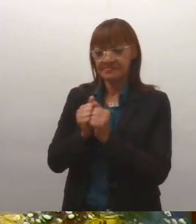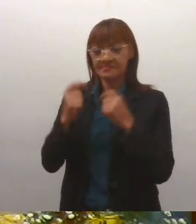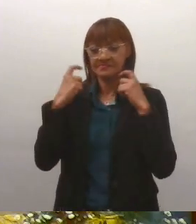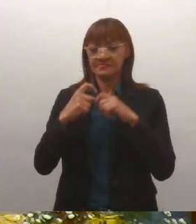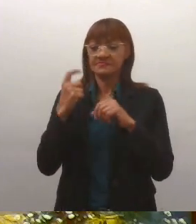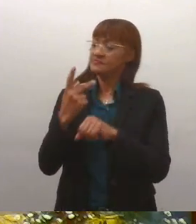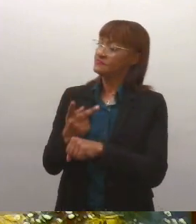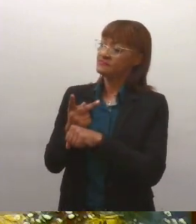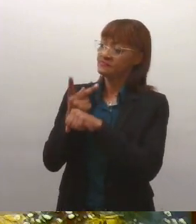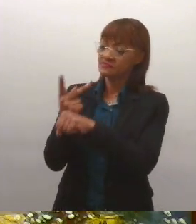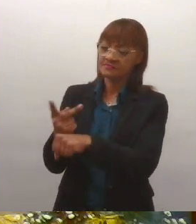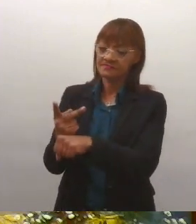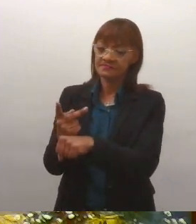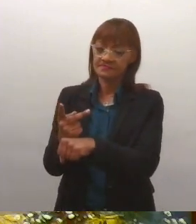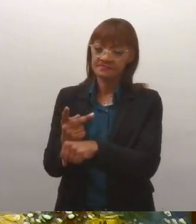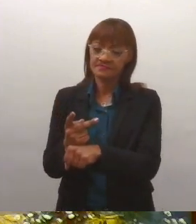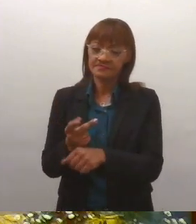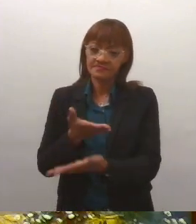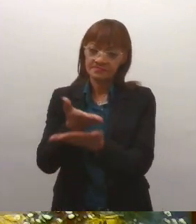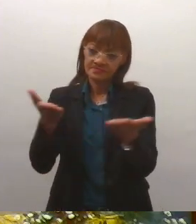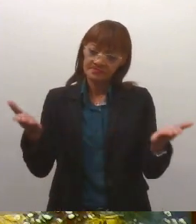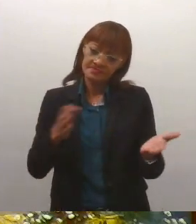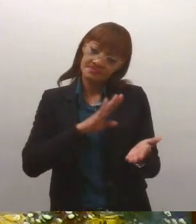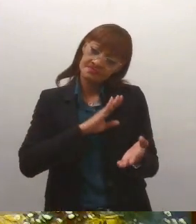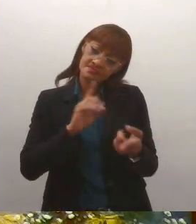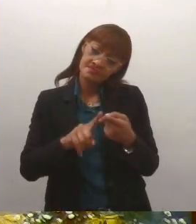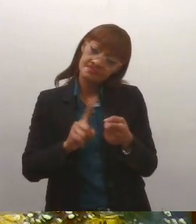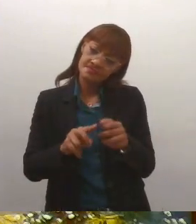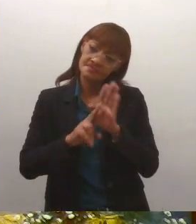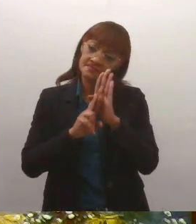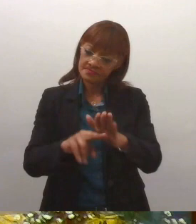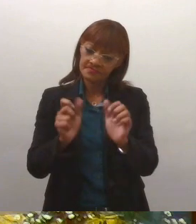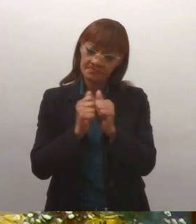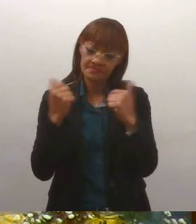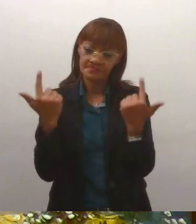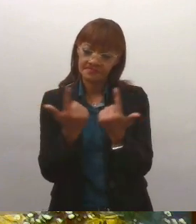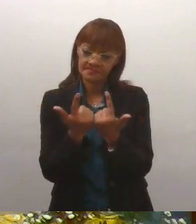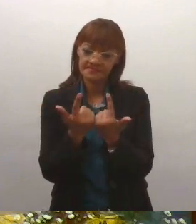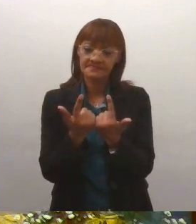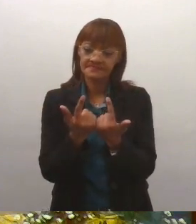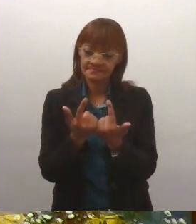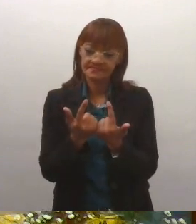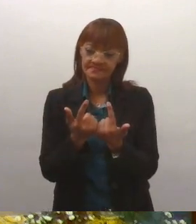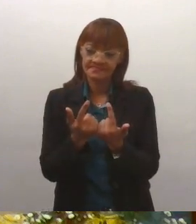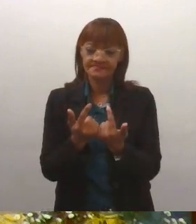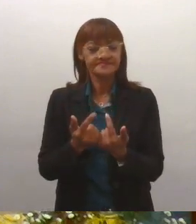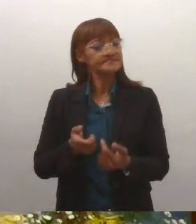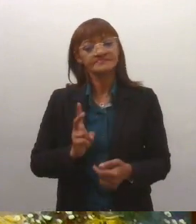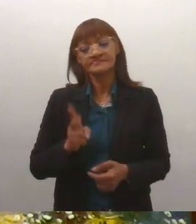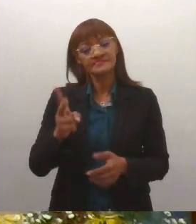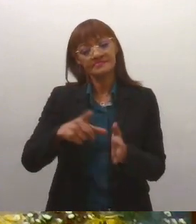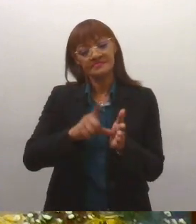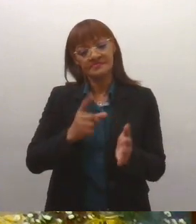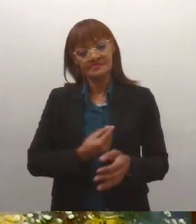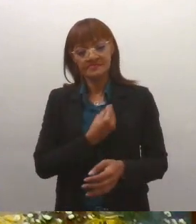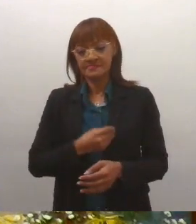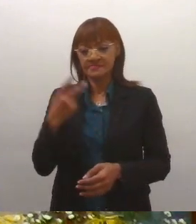quero falar em nome da Assembleia Legislativa. O senhor, o tempo que passou aqui, honrou essa casa com projetos e